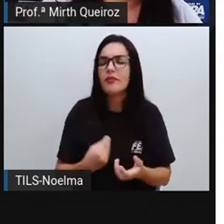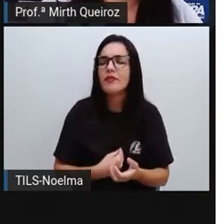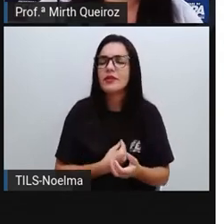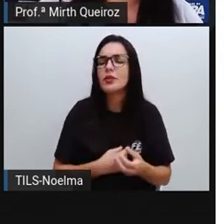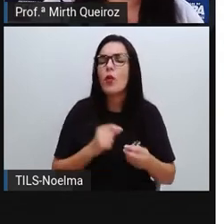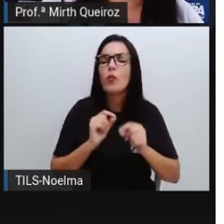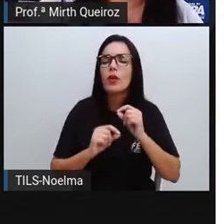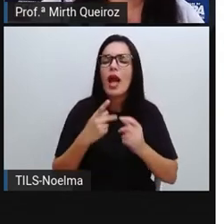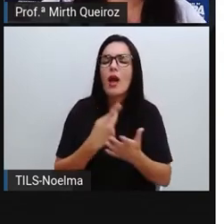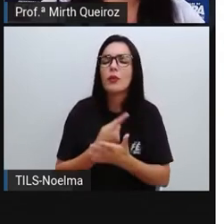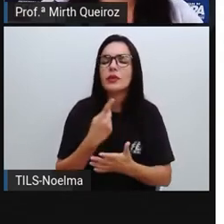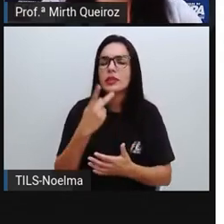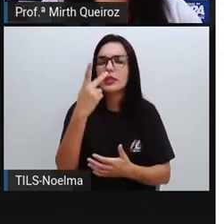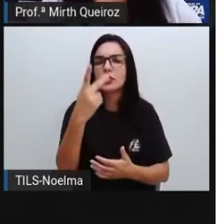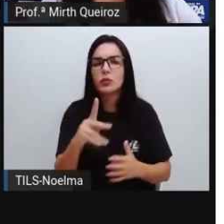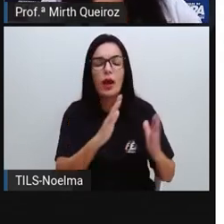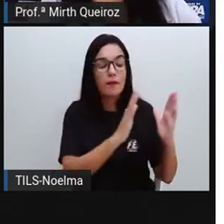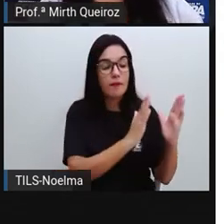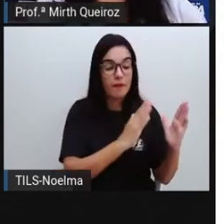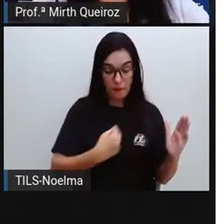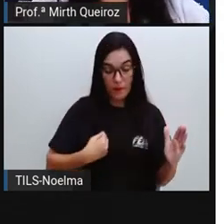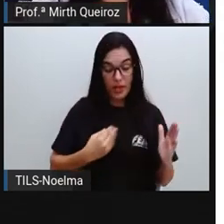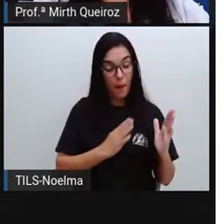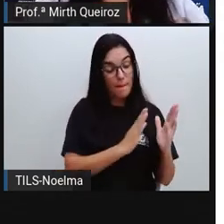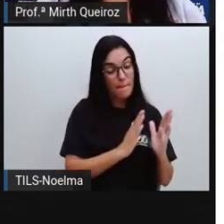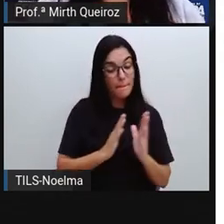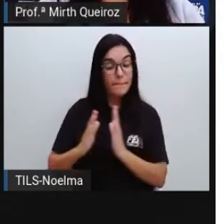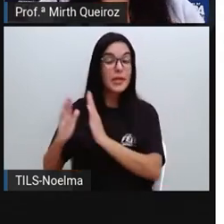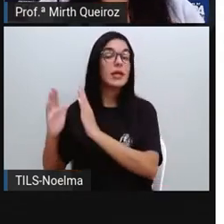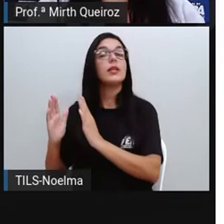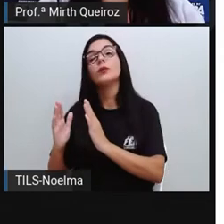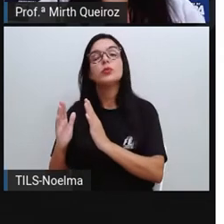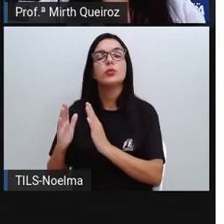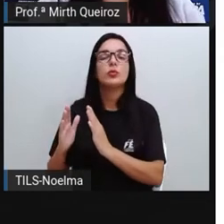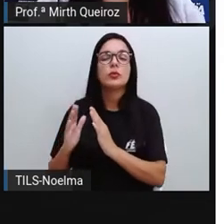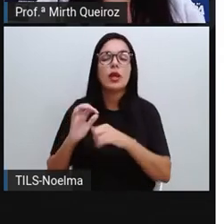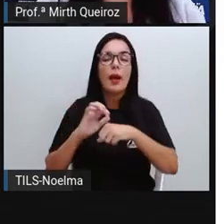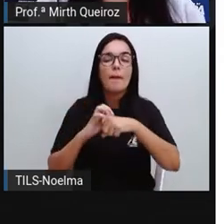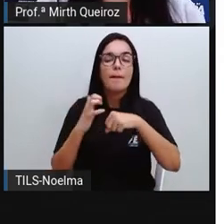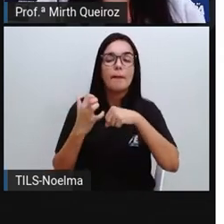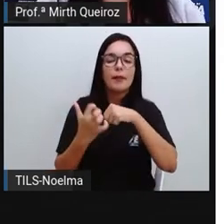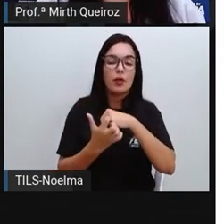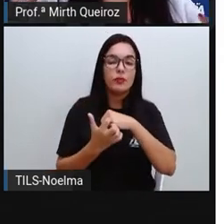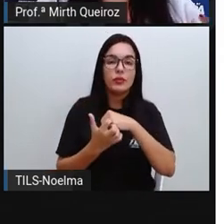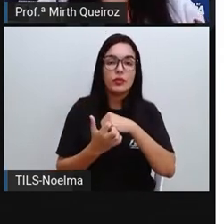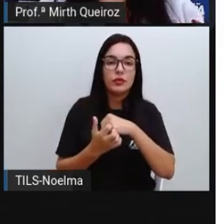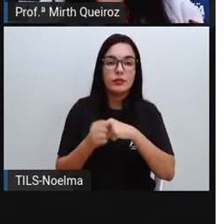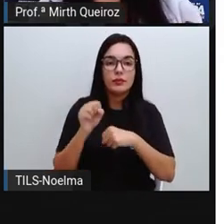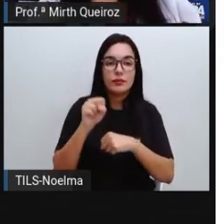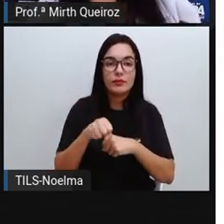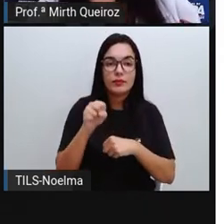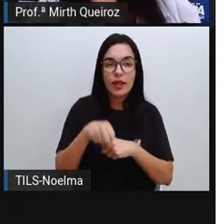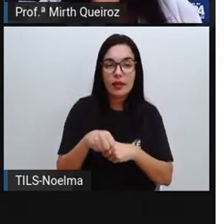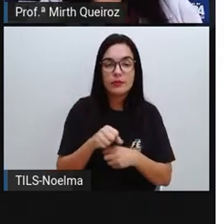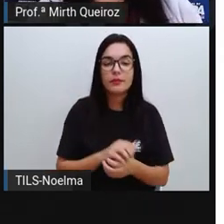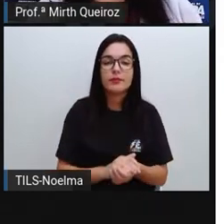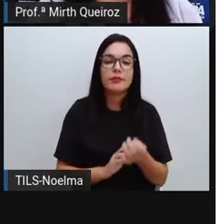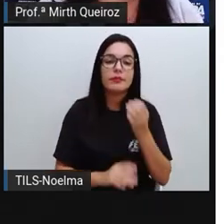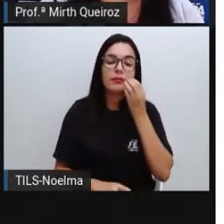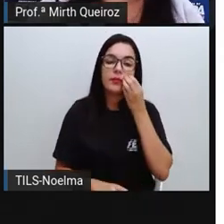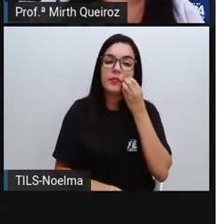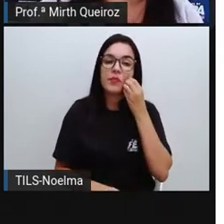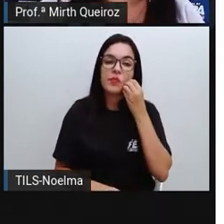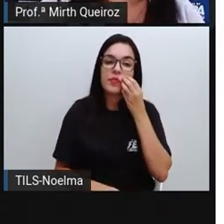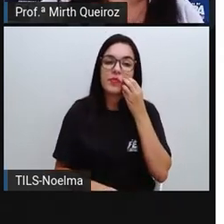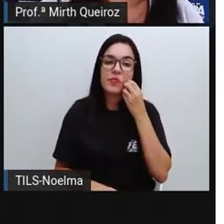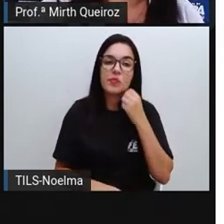vivenciou dentro e fora desse ambiente escolar, embora a gente esteja, né, mesmo no formato híbrido